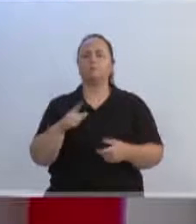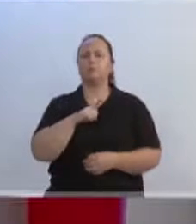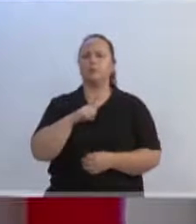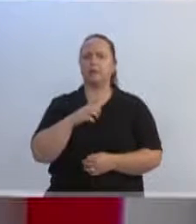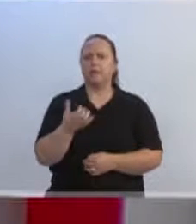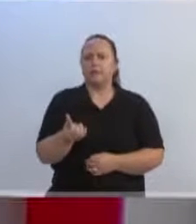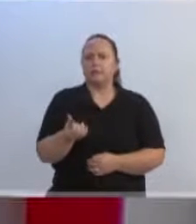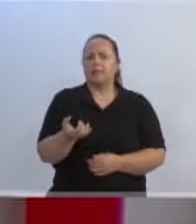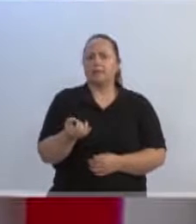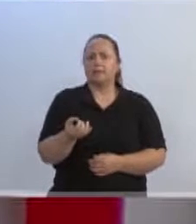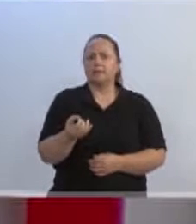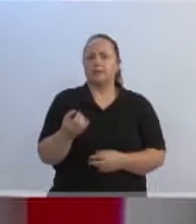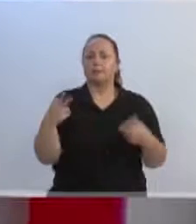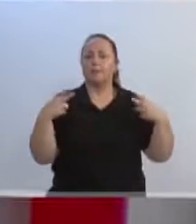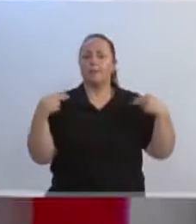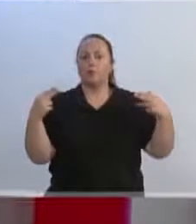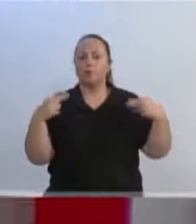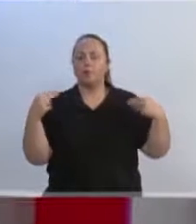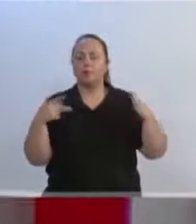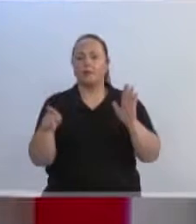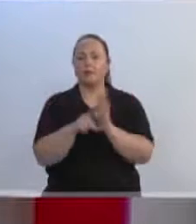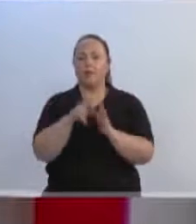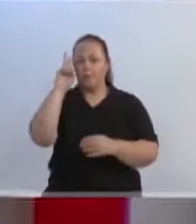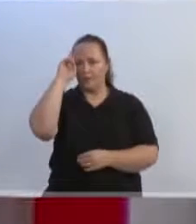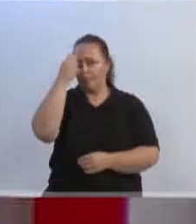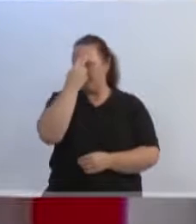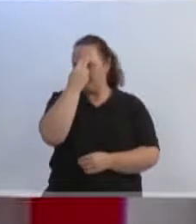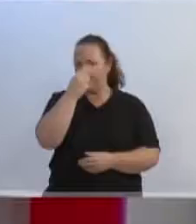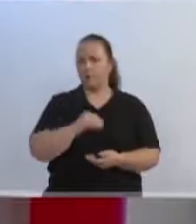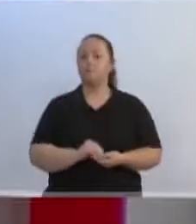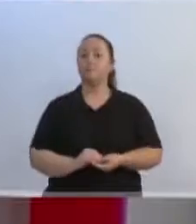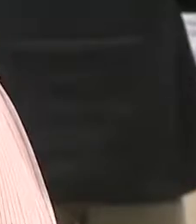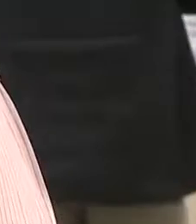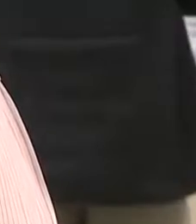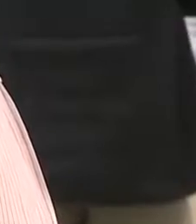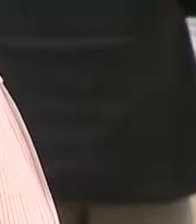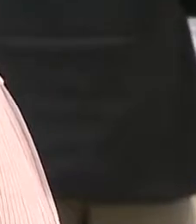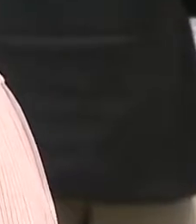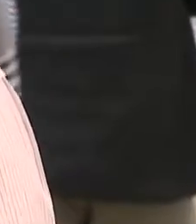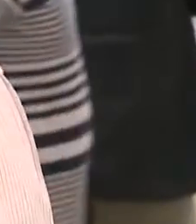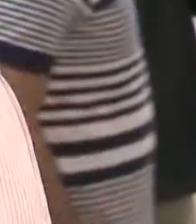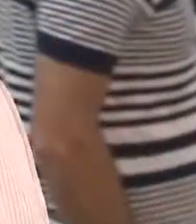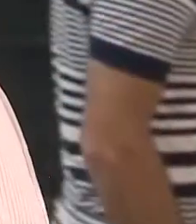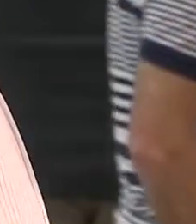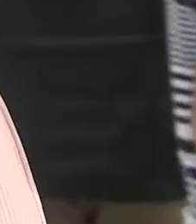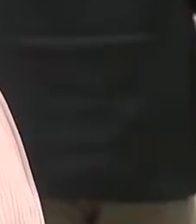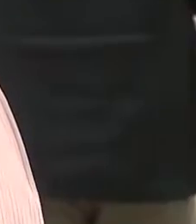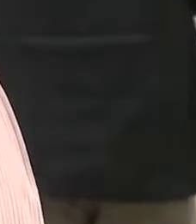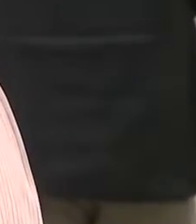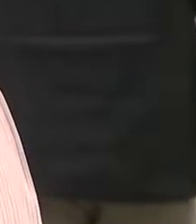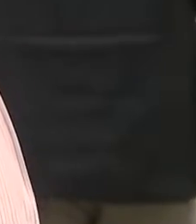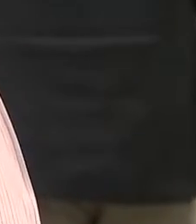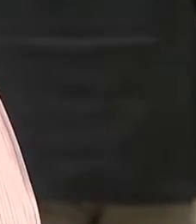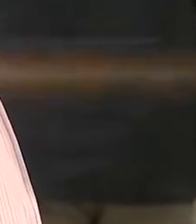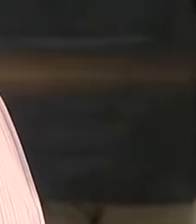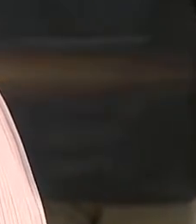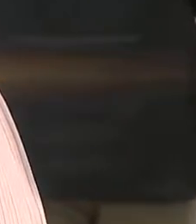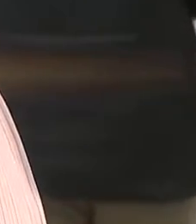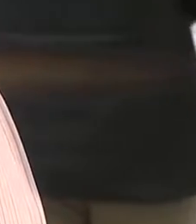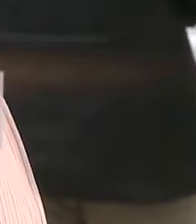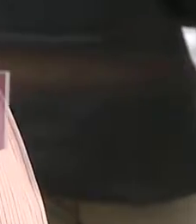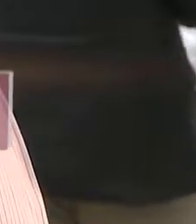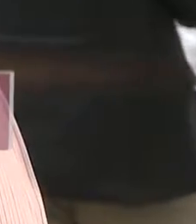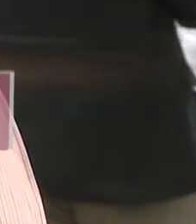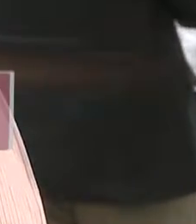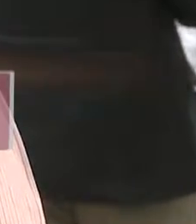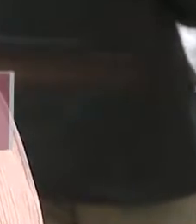pelo aplicativo. E que é mais uma alternativa para a população. Que a gente veio como meio de transporte auxiliar para